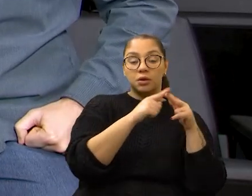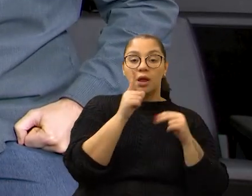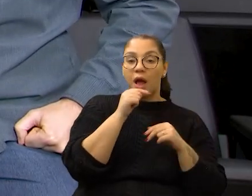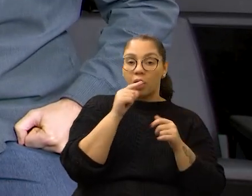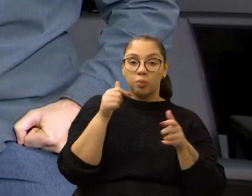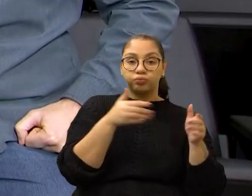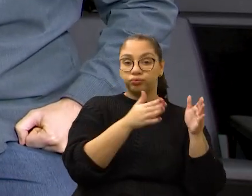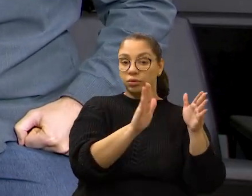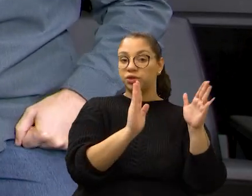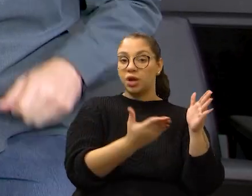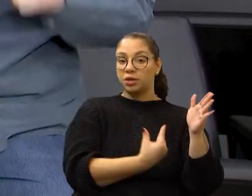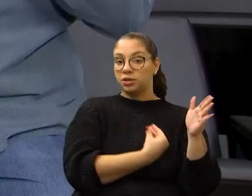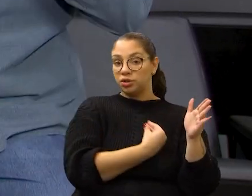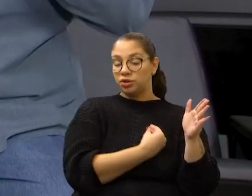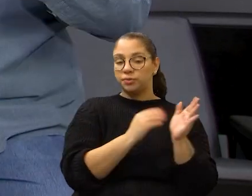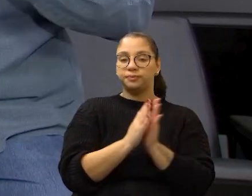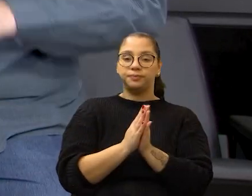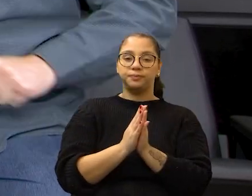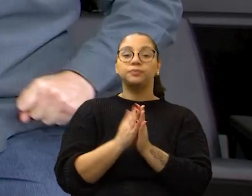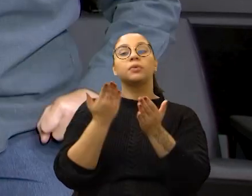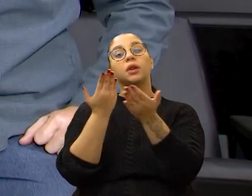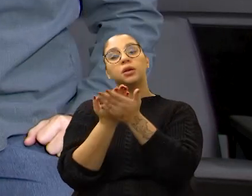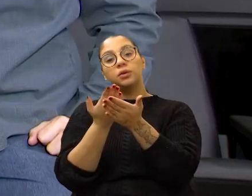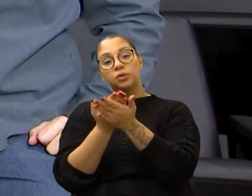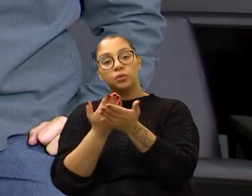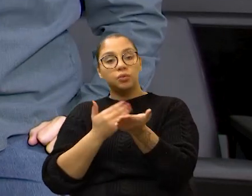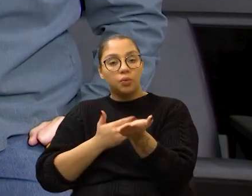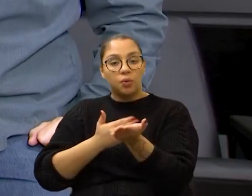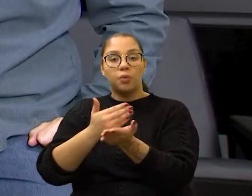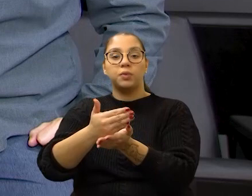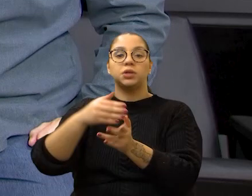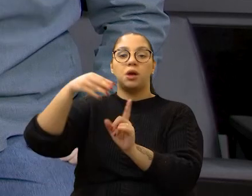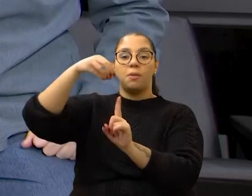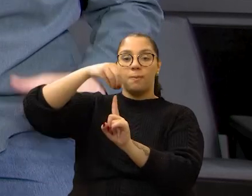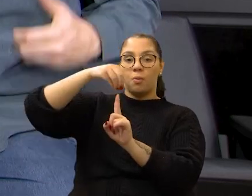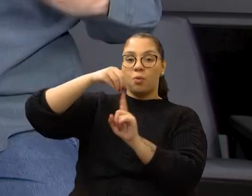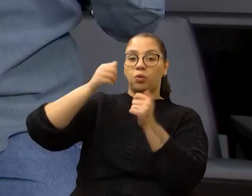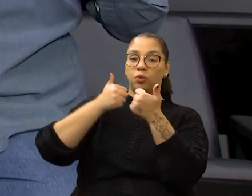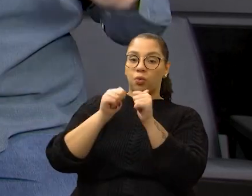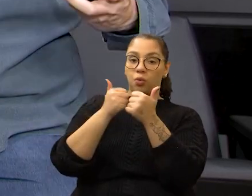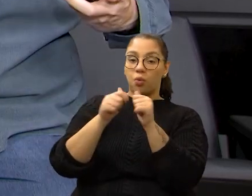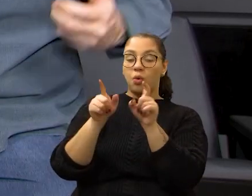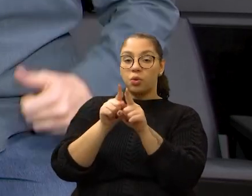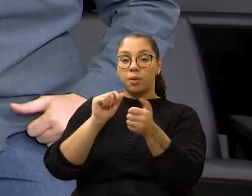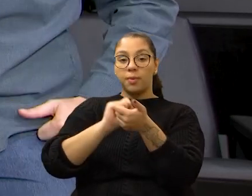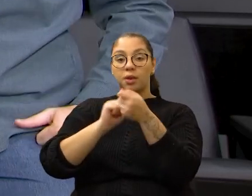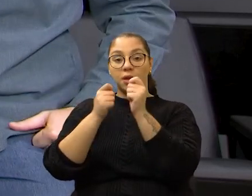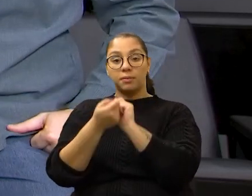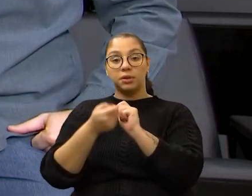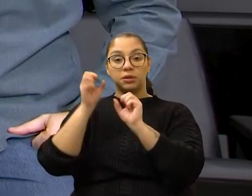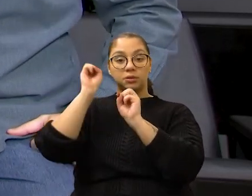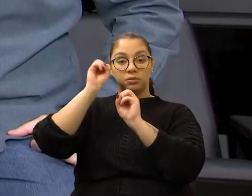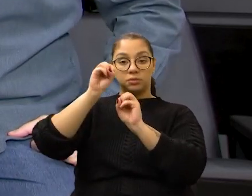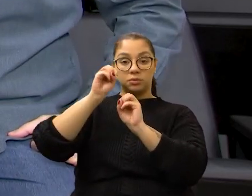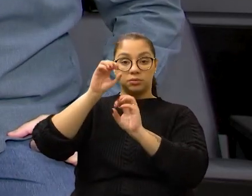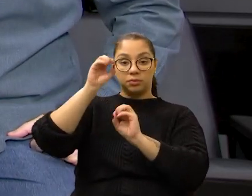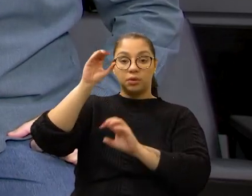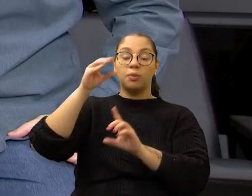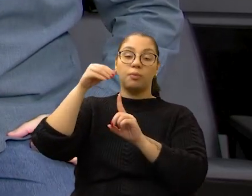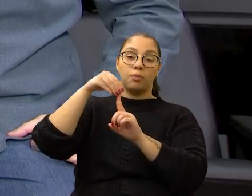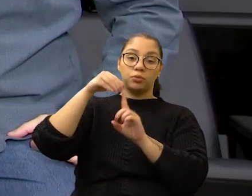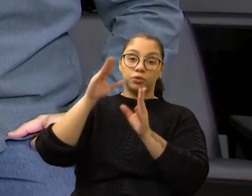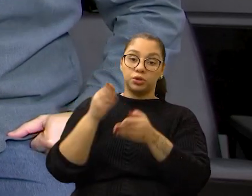águas pluviais existentes, estudo para implantação de pontos de ônibus e adaptação de sinalização de